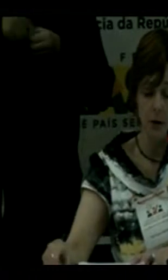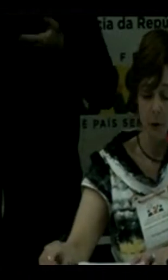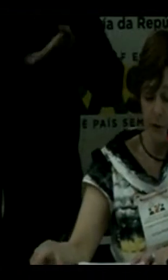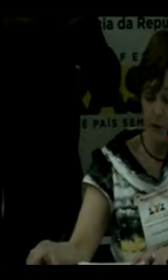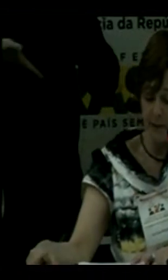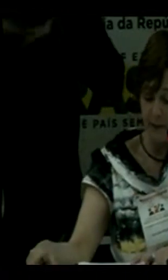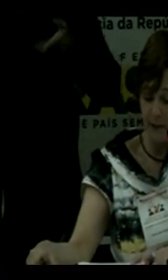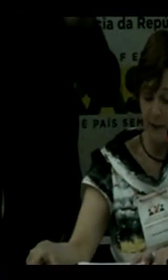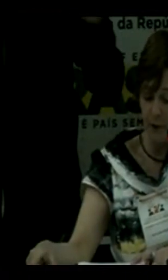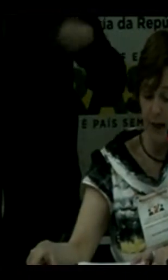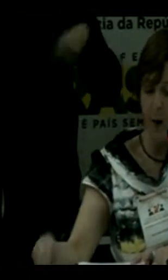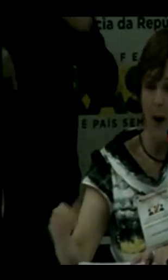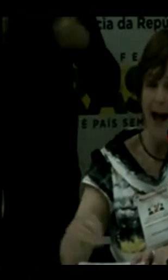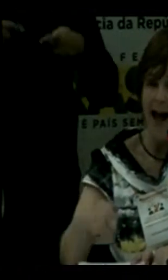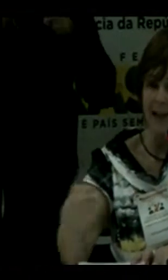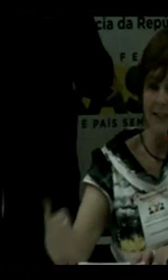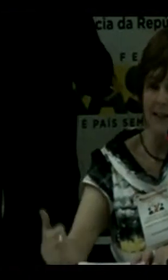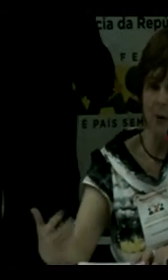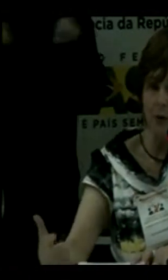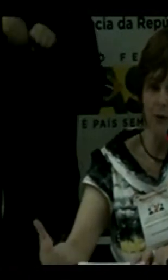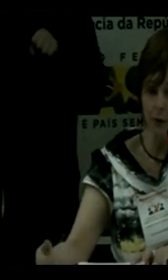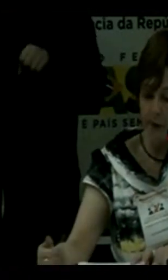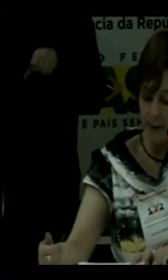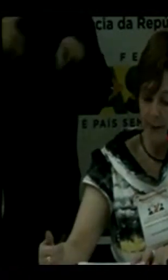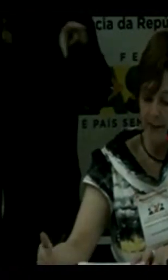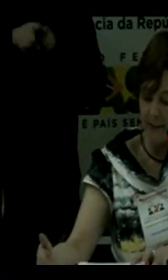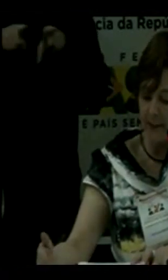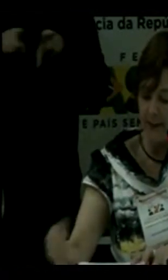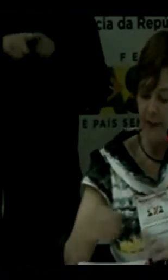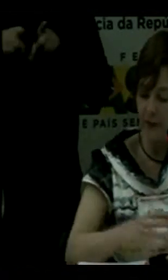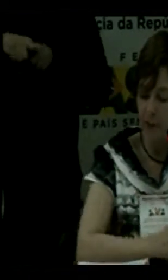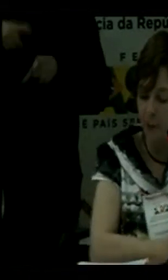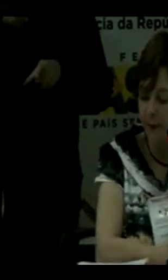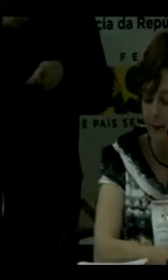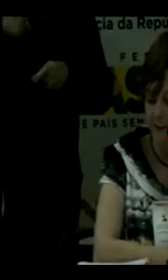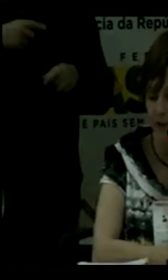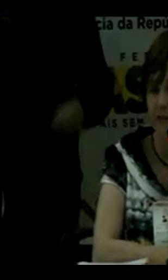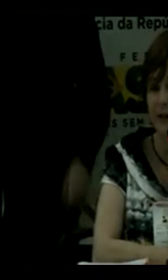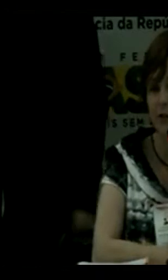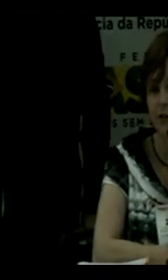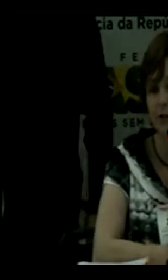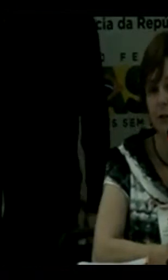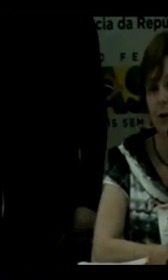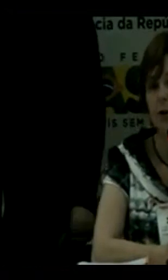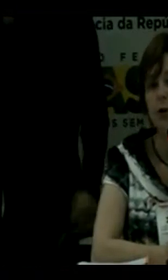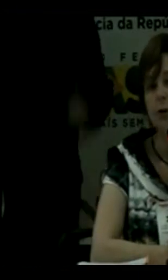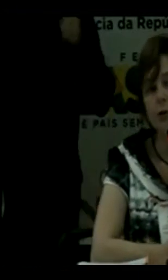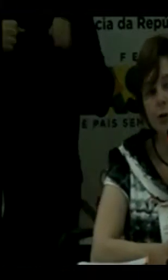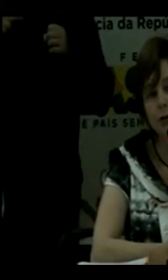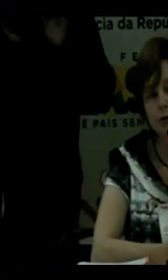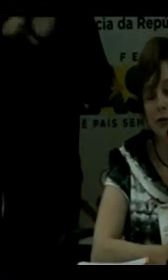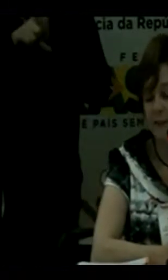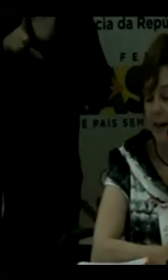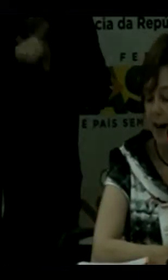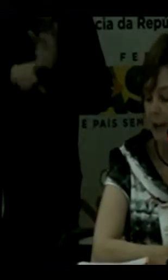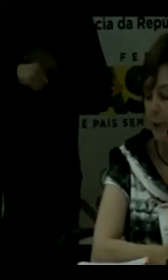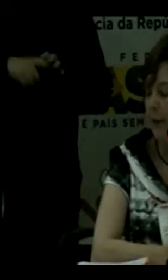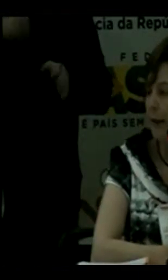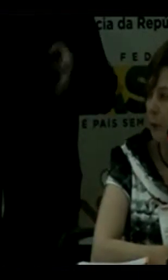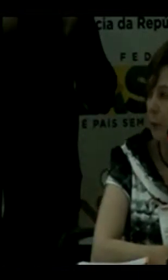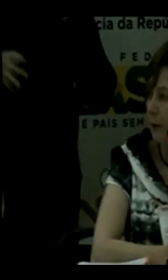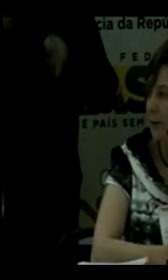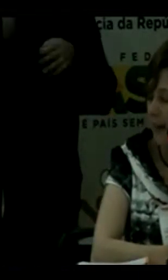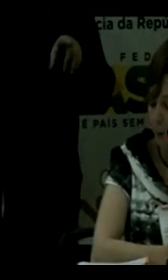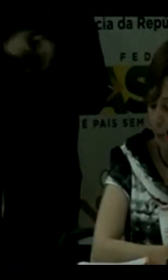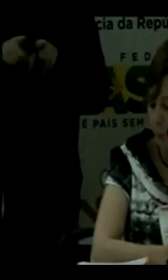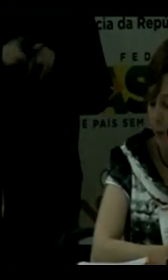construção do Sistema Nacional, assim como envolver representantes dos poderes legislativo, do Judiciário